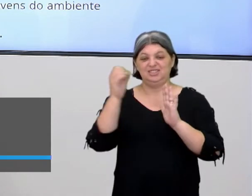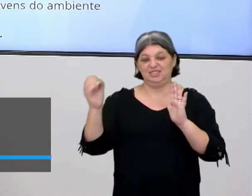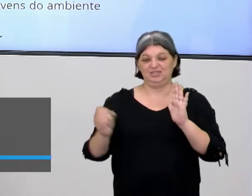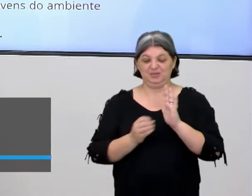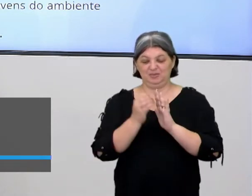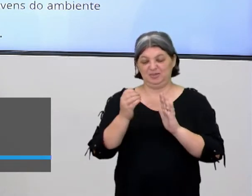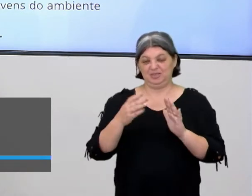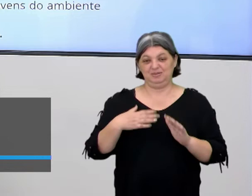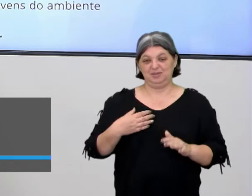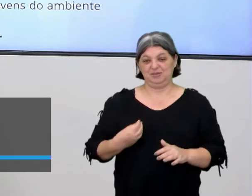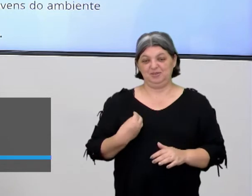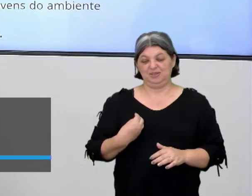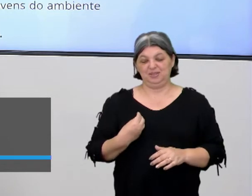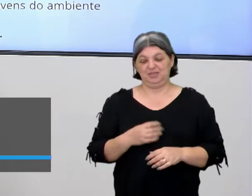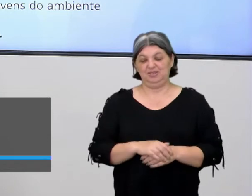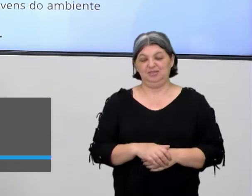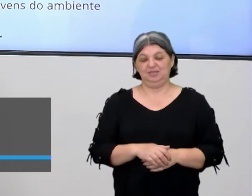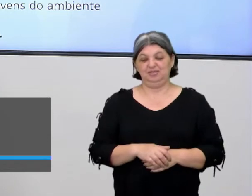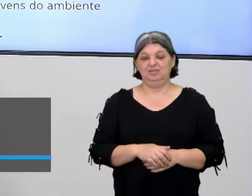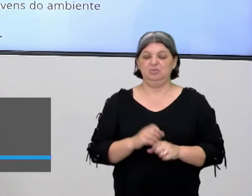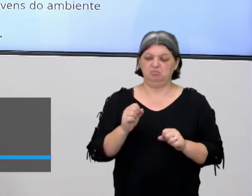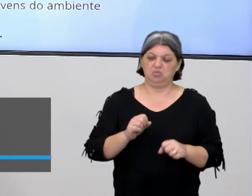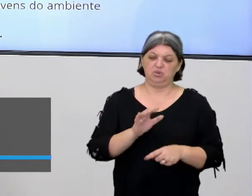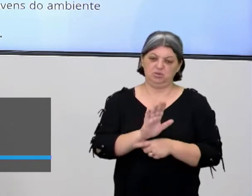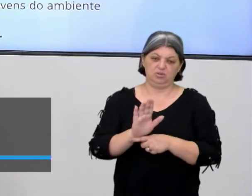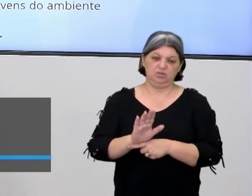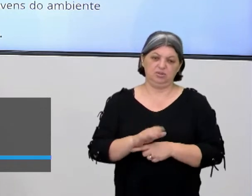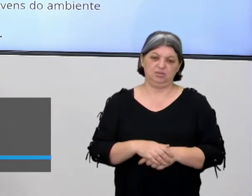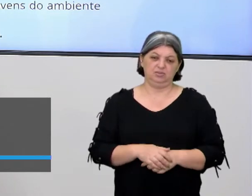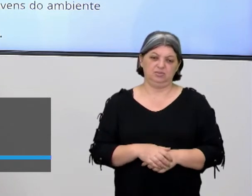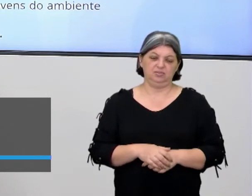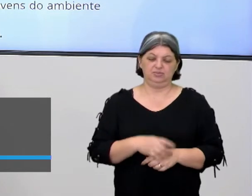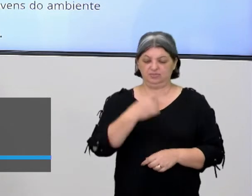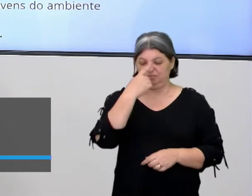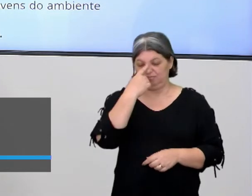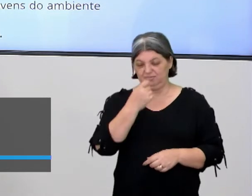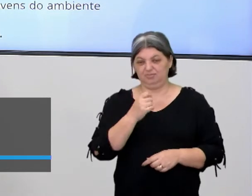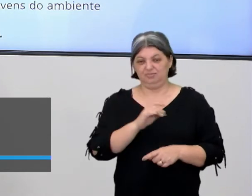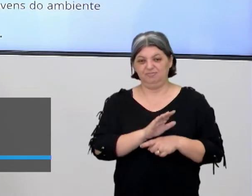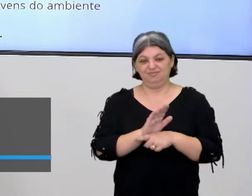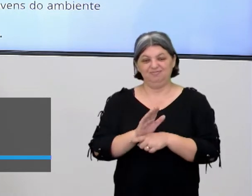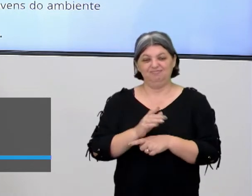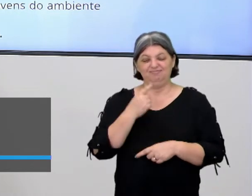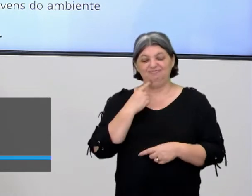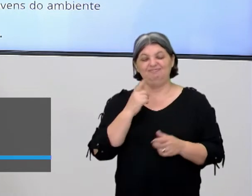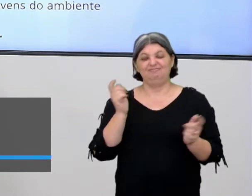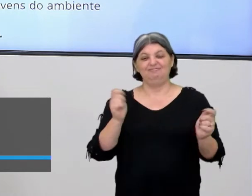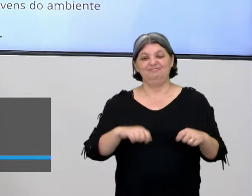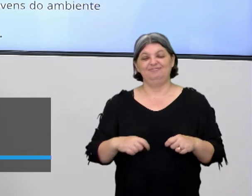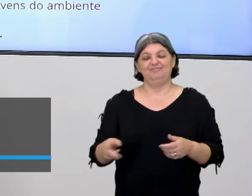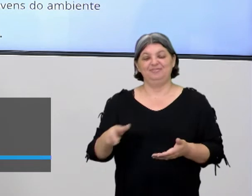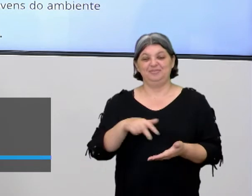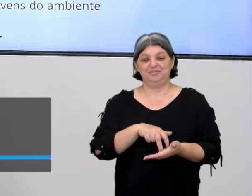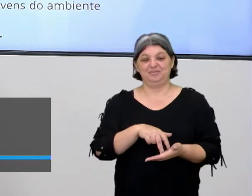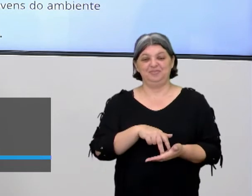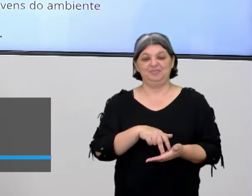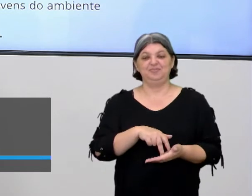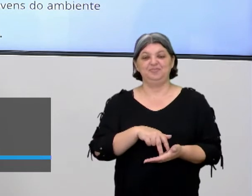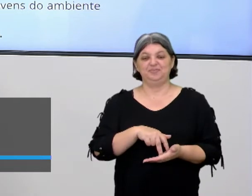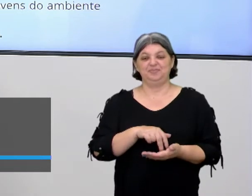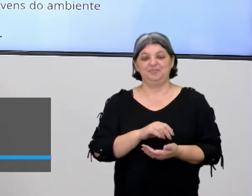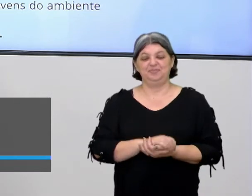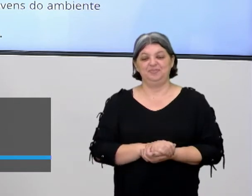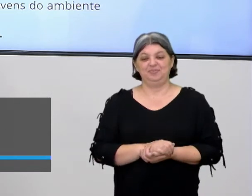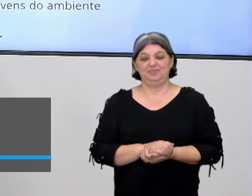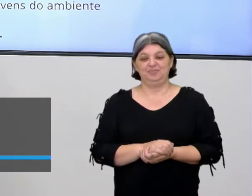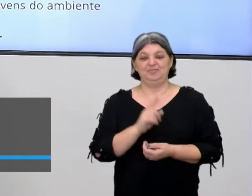vida, eu pensei que posso ajudar, né? E essa ideia de posso ajudar, eu vim parar aqui, tá? Então